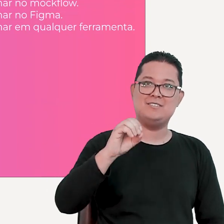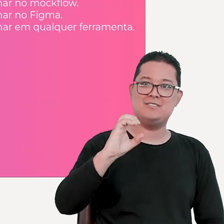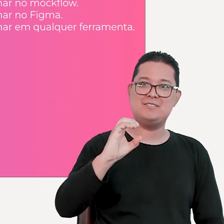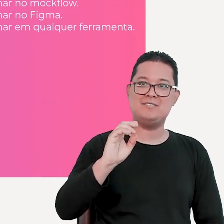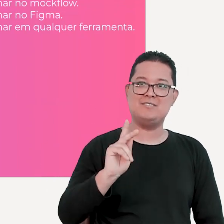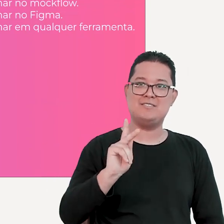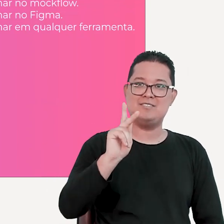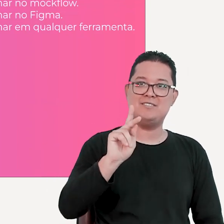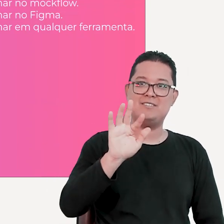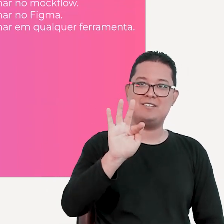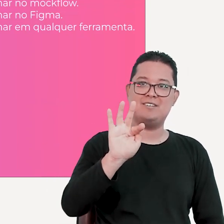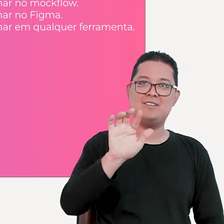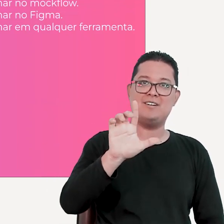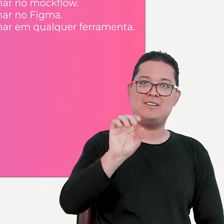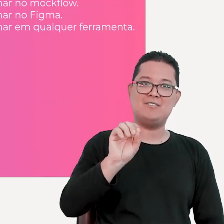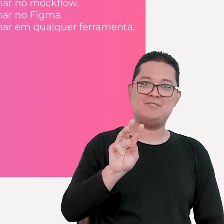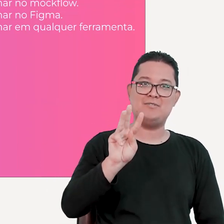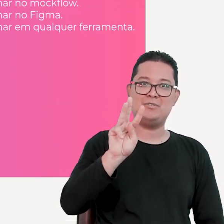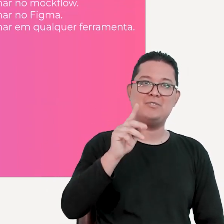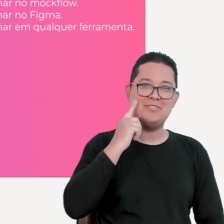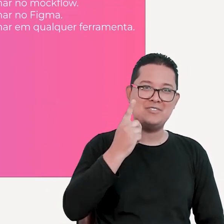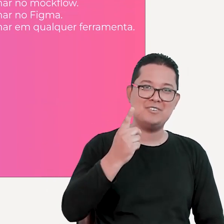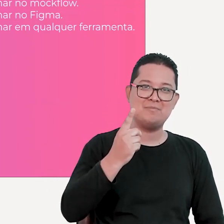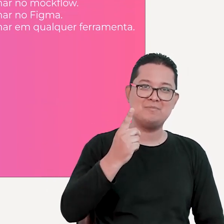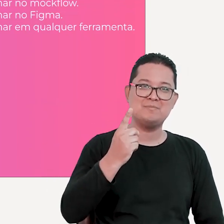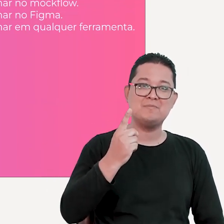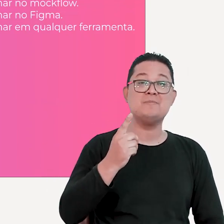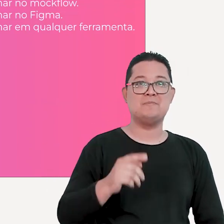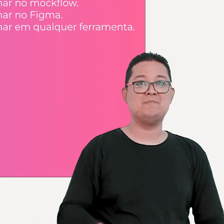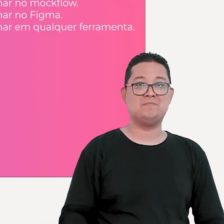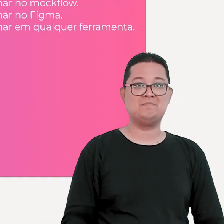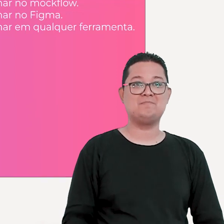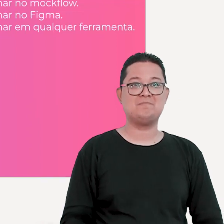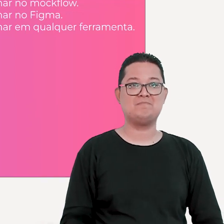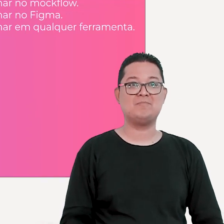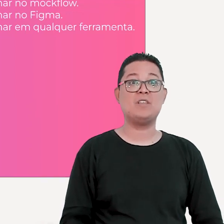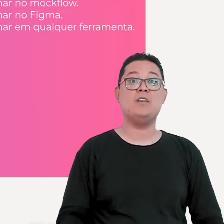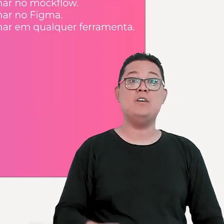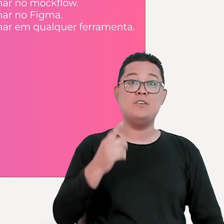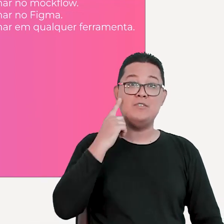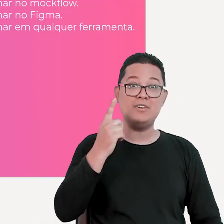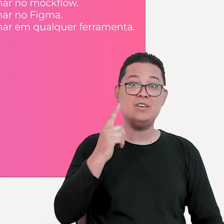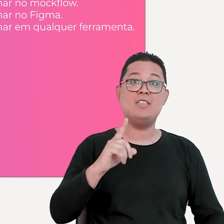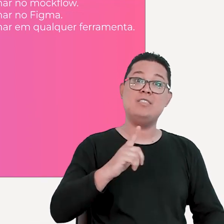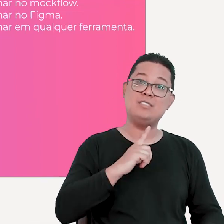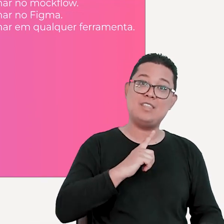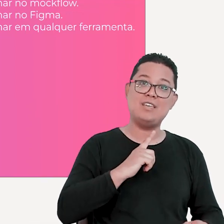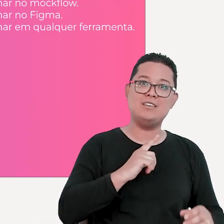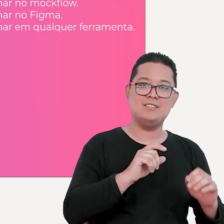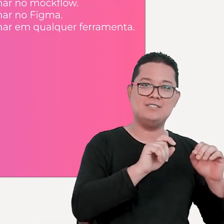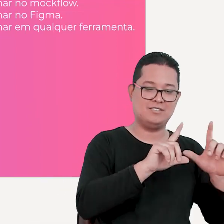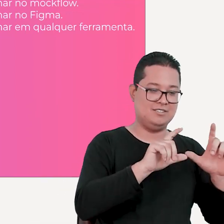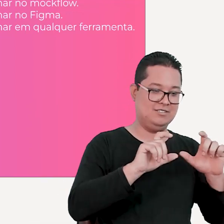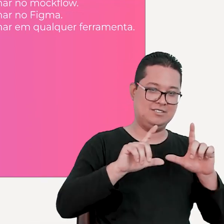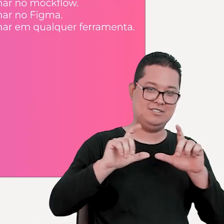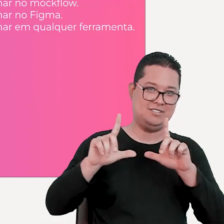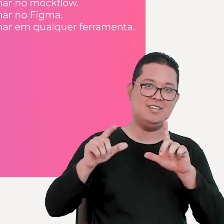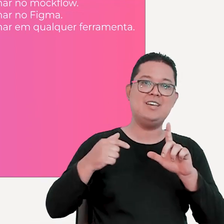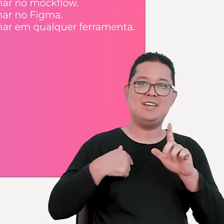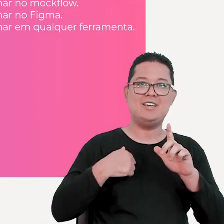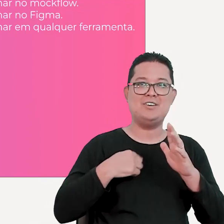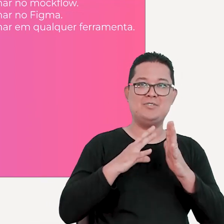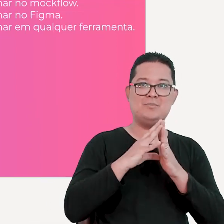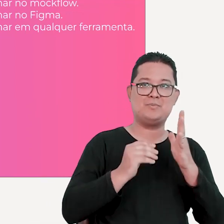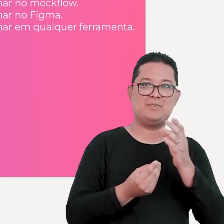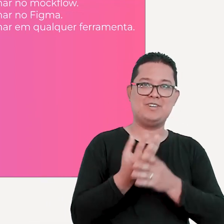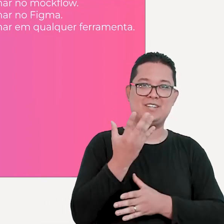aqui ao lado. É o print da ferramenta, para quem não enxerga, tem 3 telas que eu prototipei em